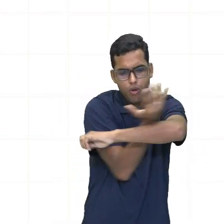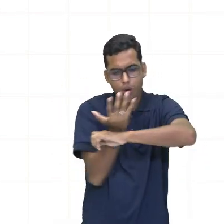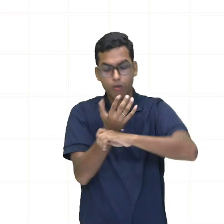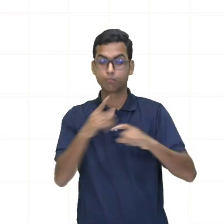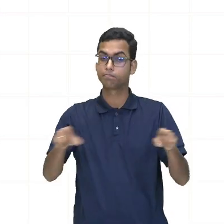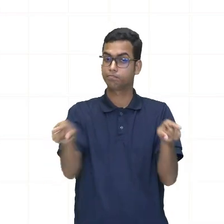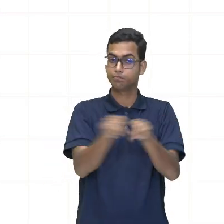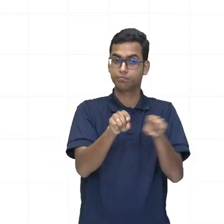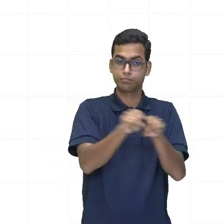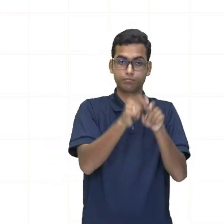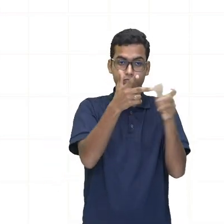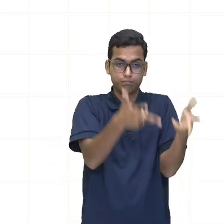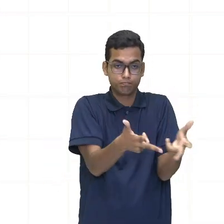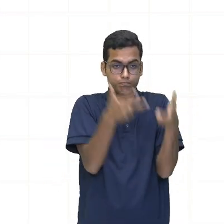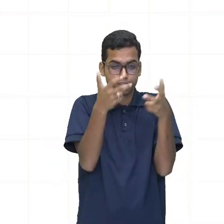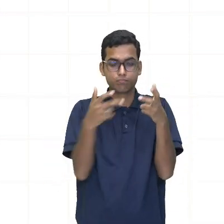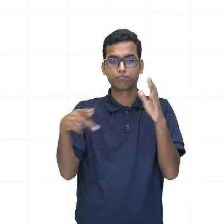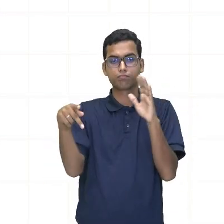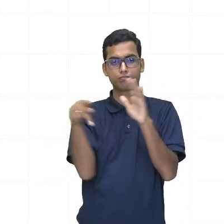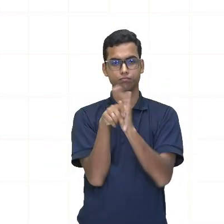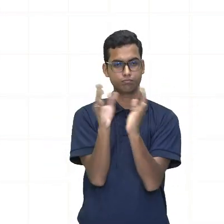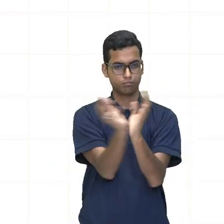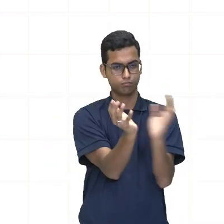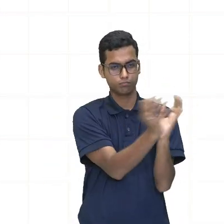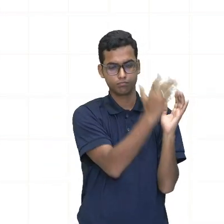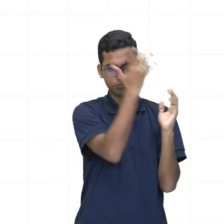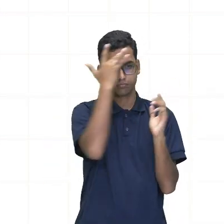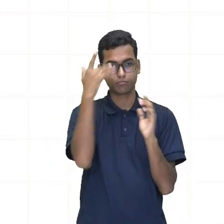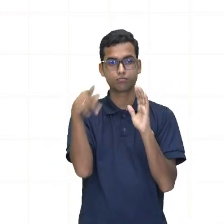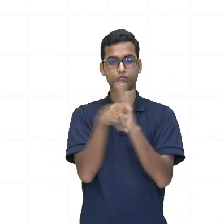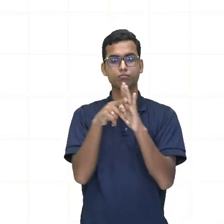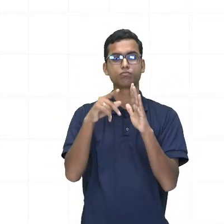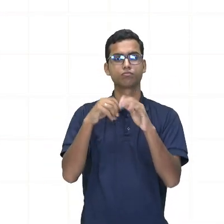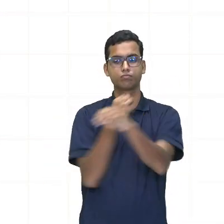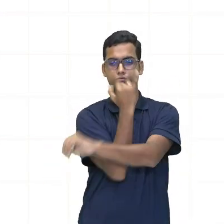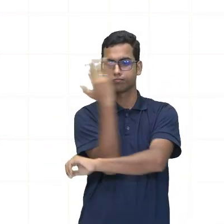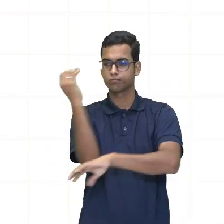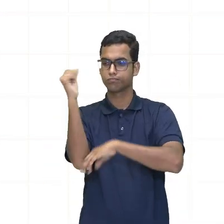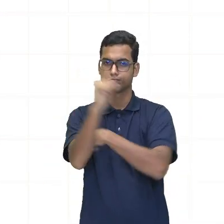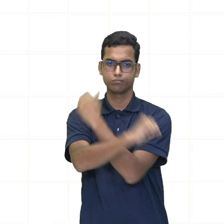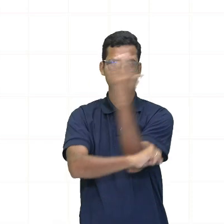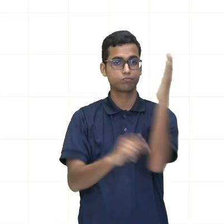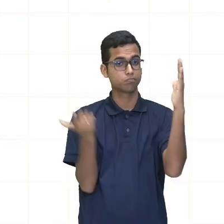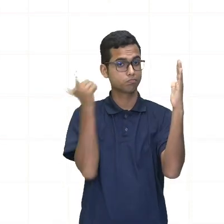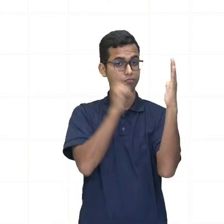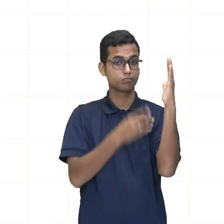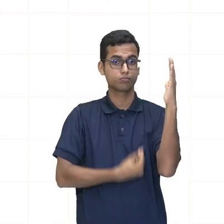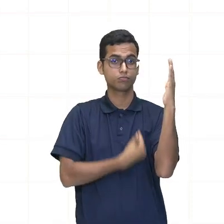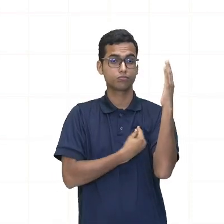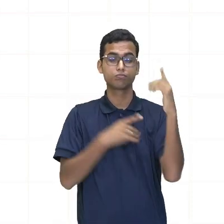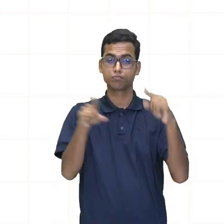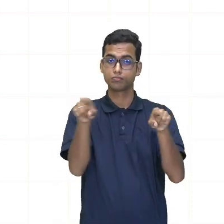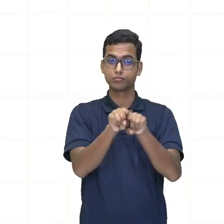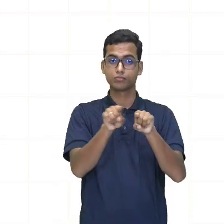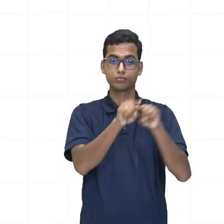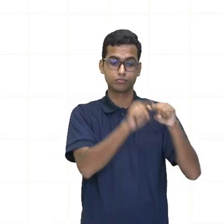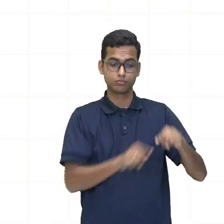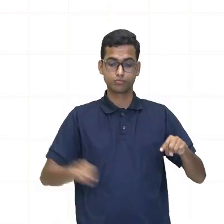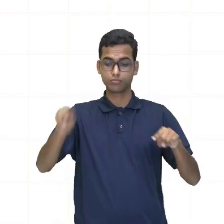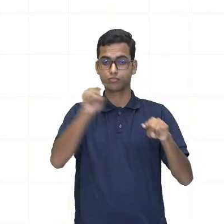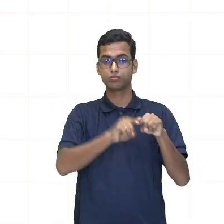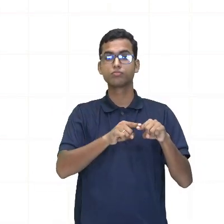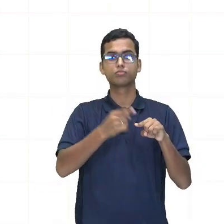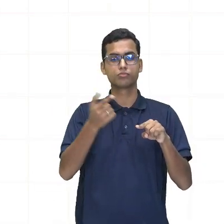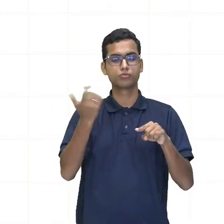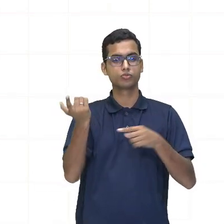autossustentável para esses grupos que habitam a região durante muito tempo. E também uma das principais